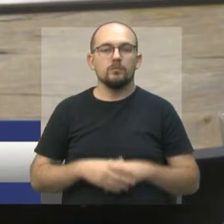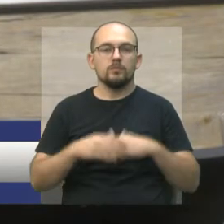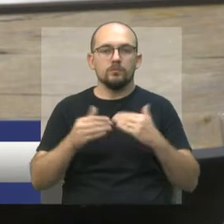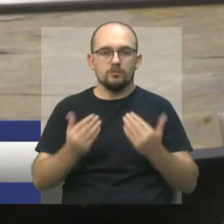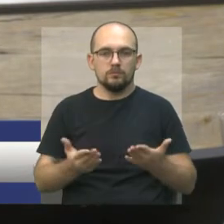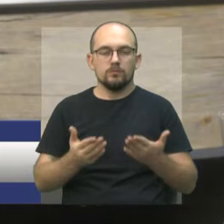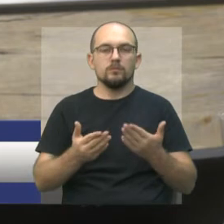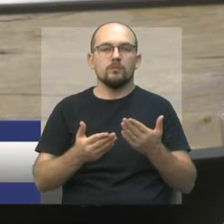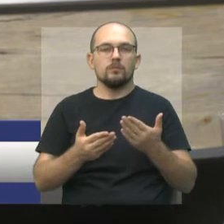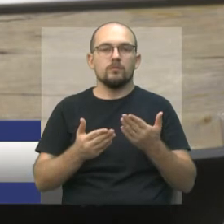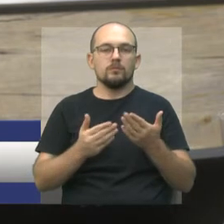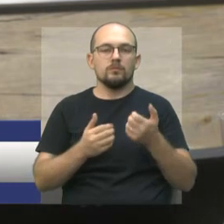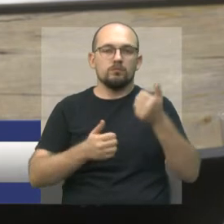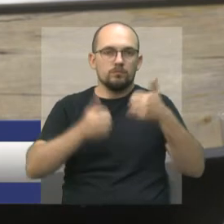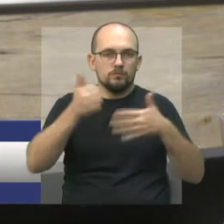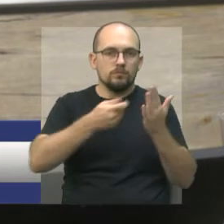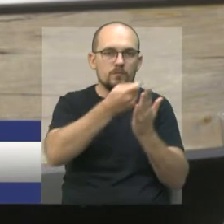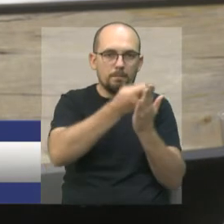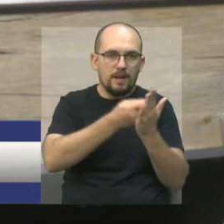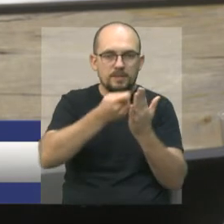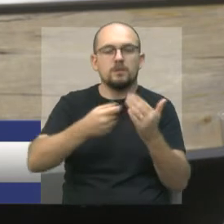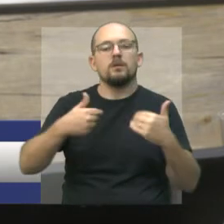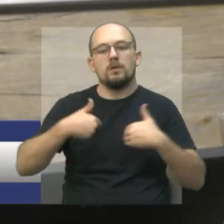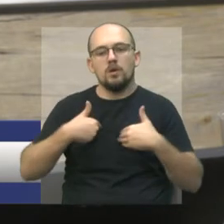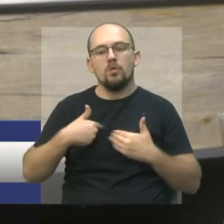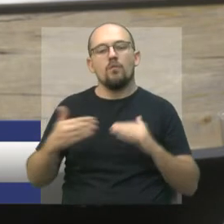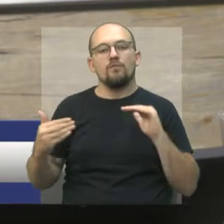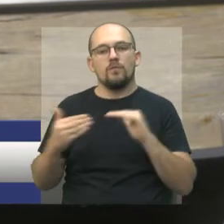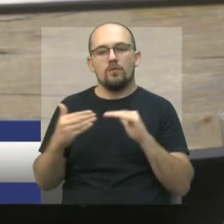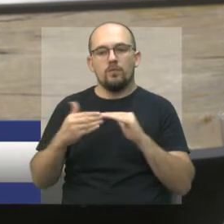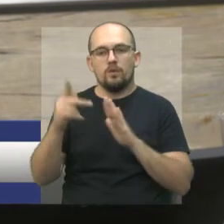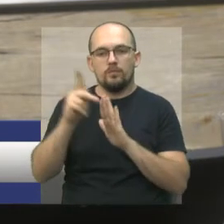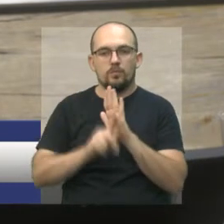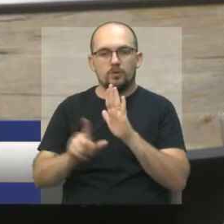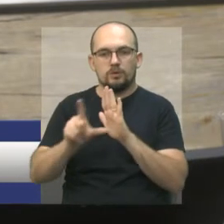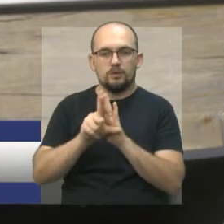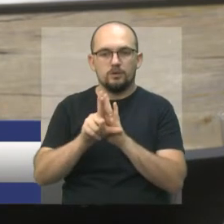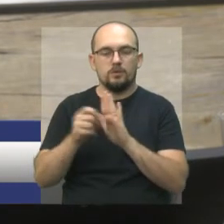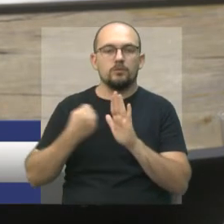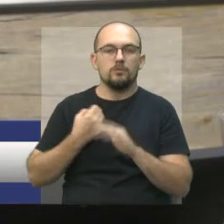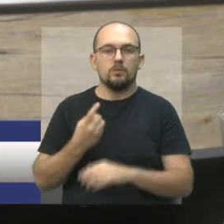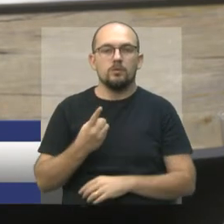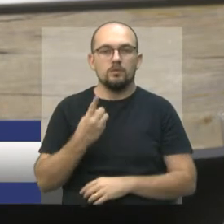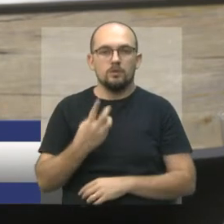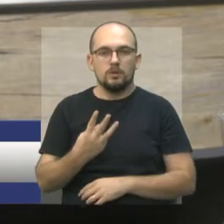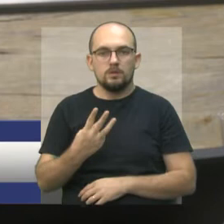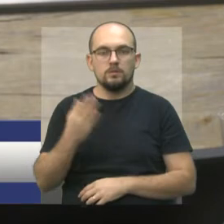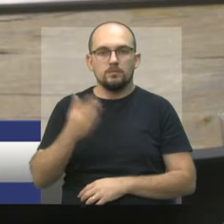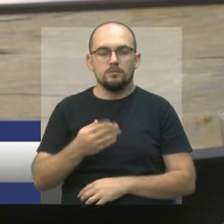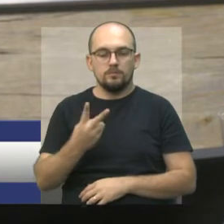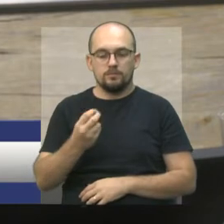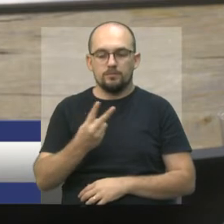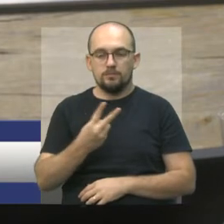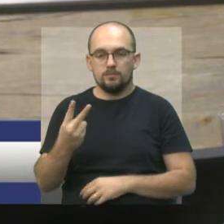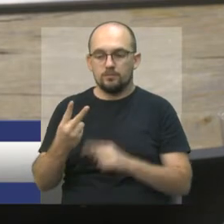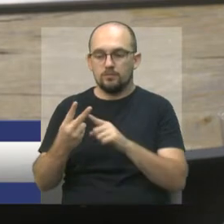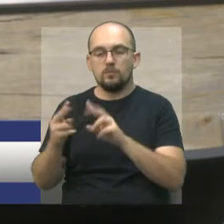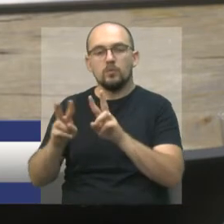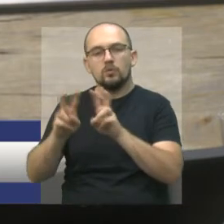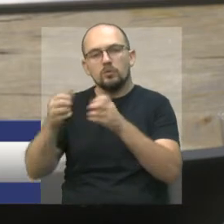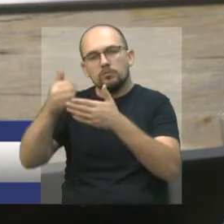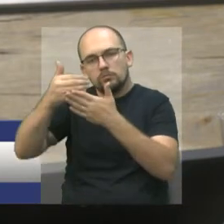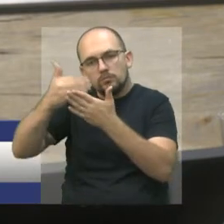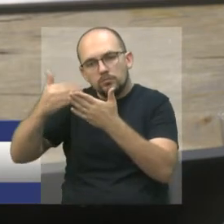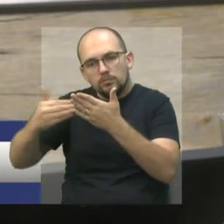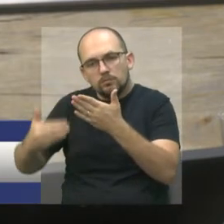fundamentação apresentada, emito parecer favorável ao projeto de lei número 13 de 2022, que dispõe sobre as diretrizes para